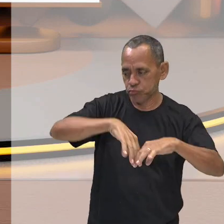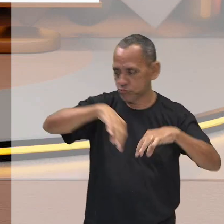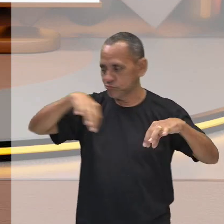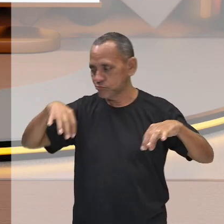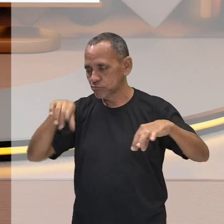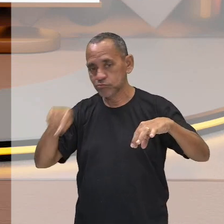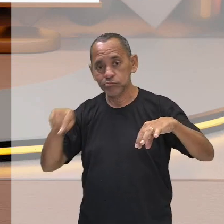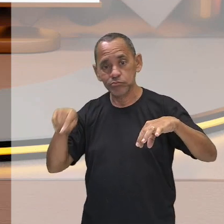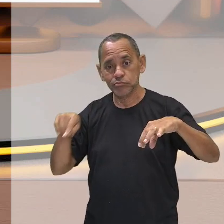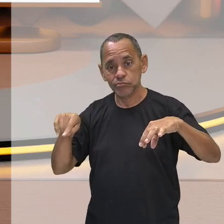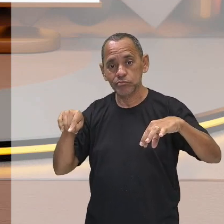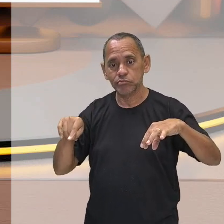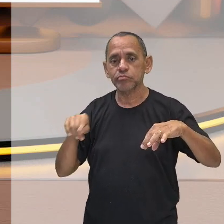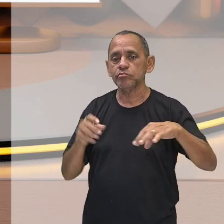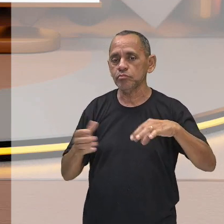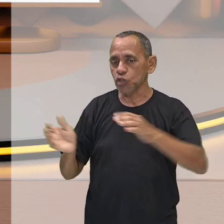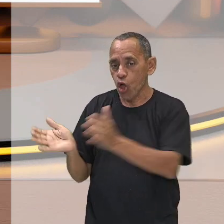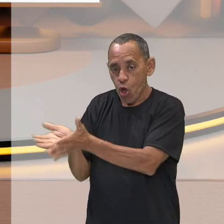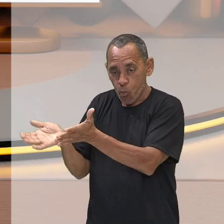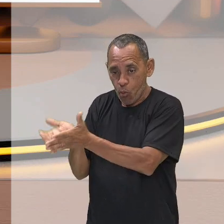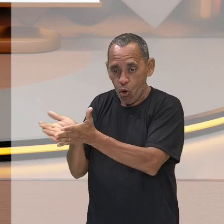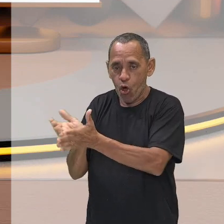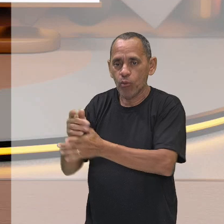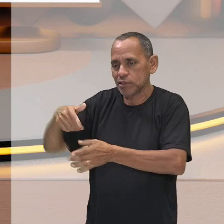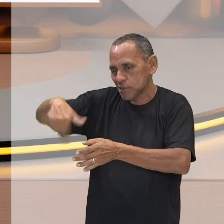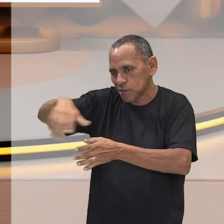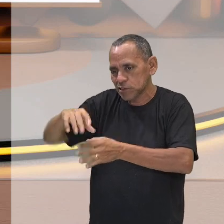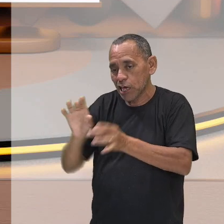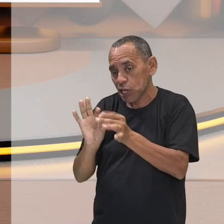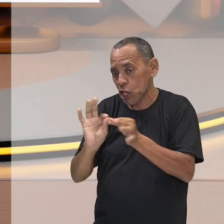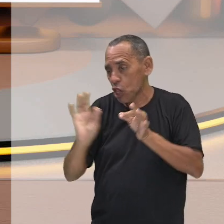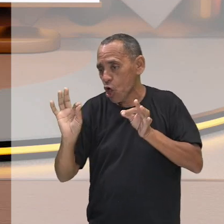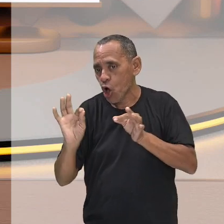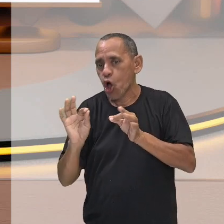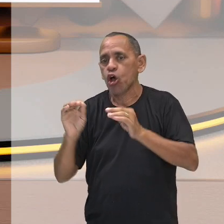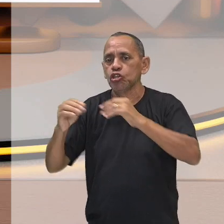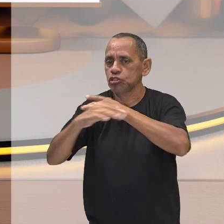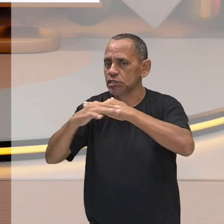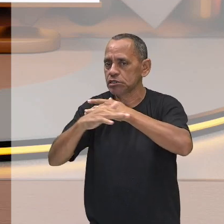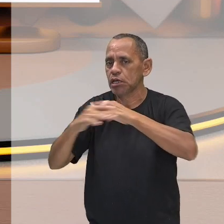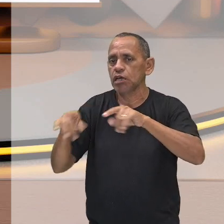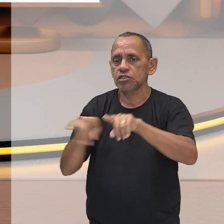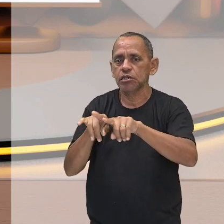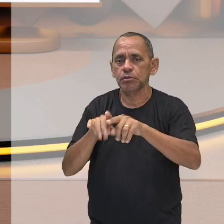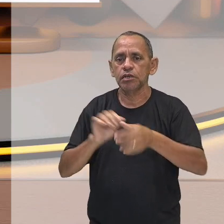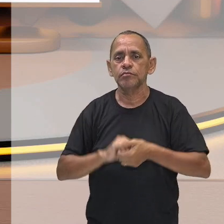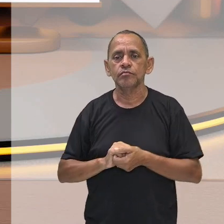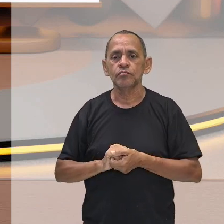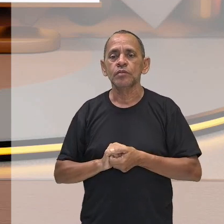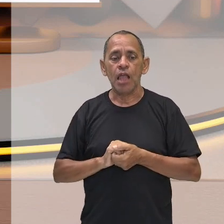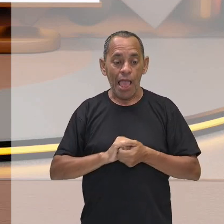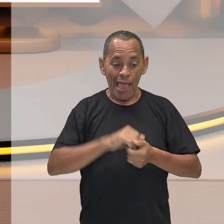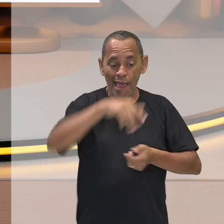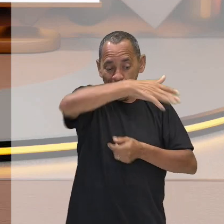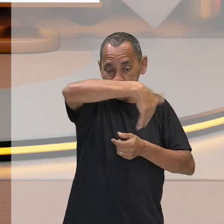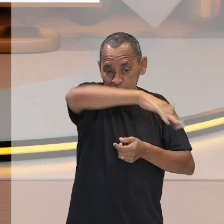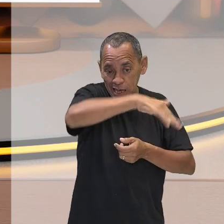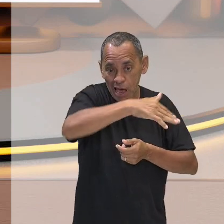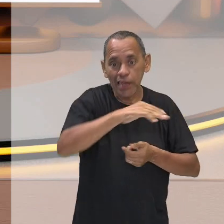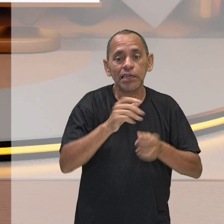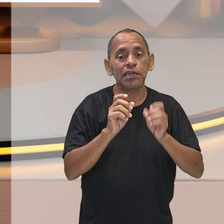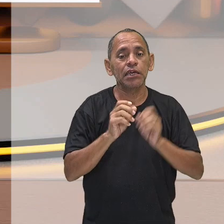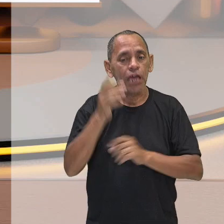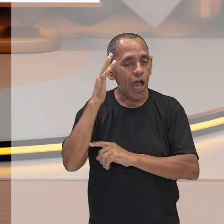gente? E isso é interessante a gente frisar, tá, gente? Quando a gente fala de modernização, quase sempre é para